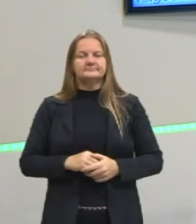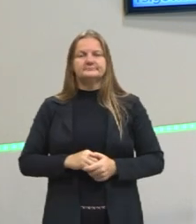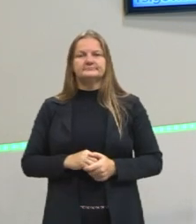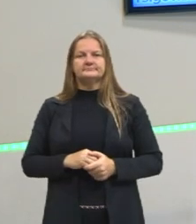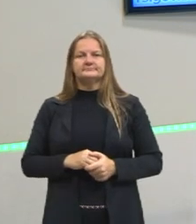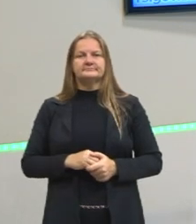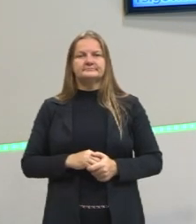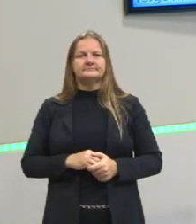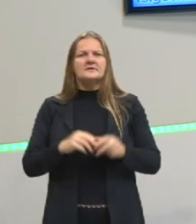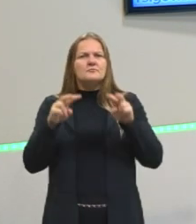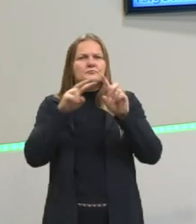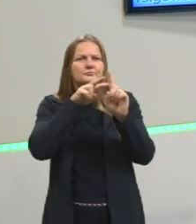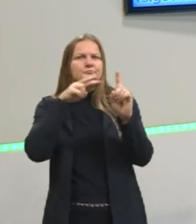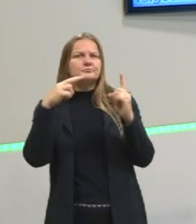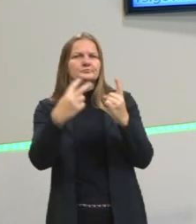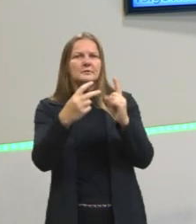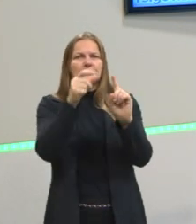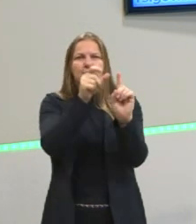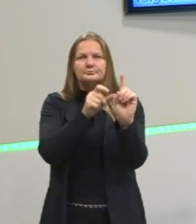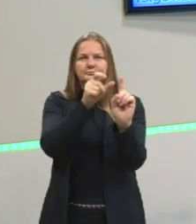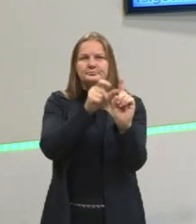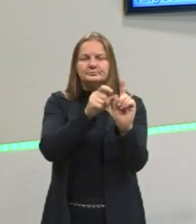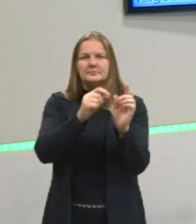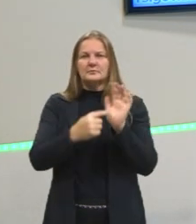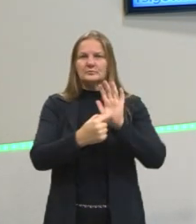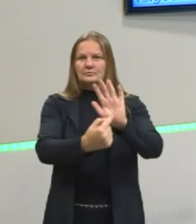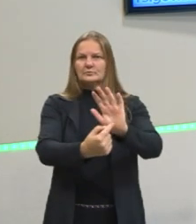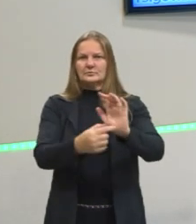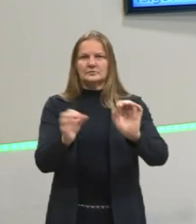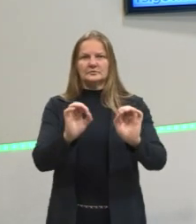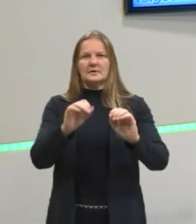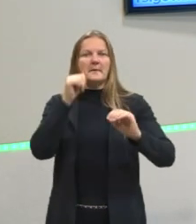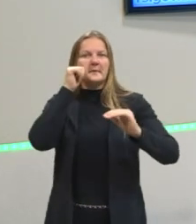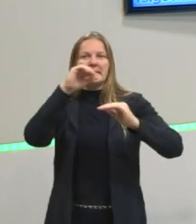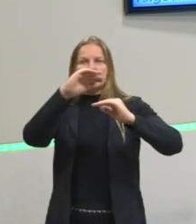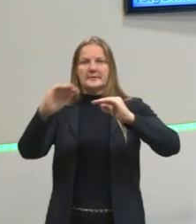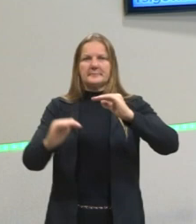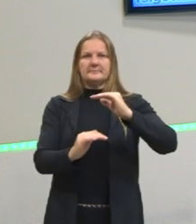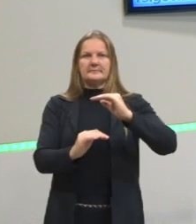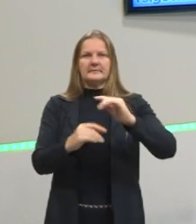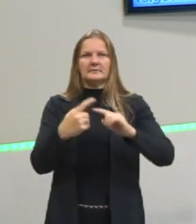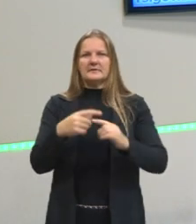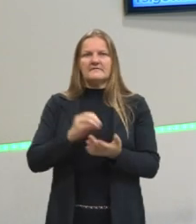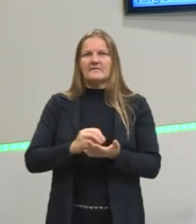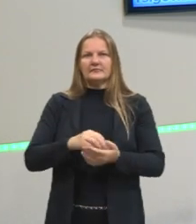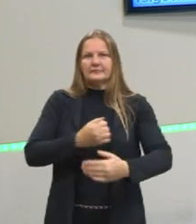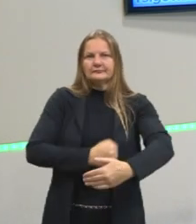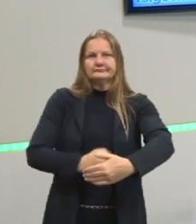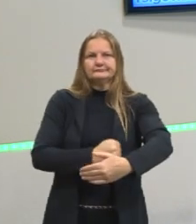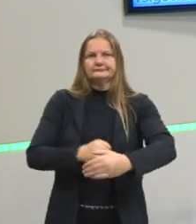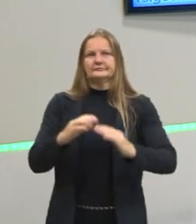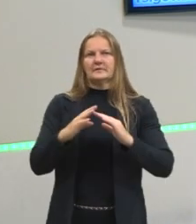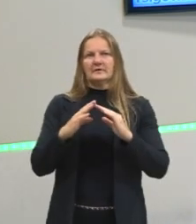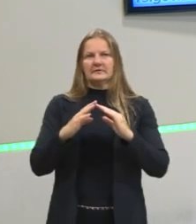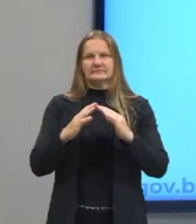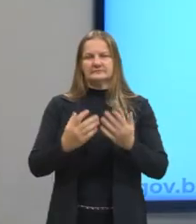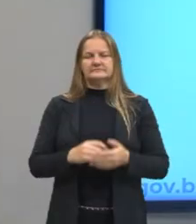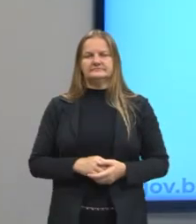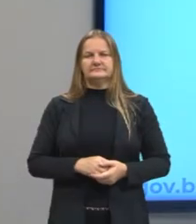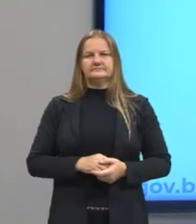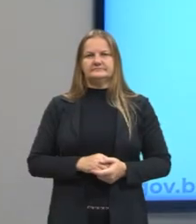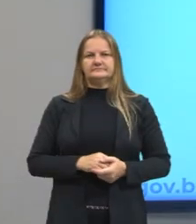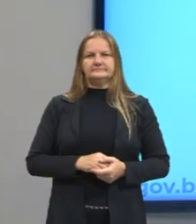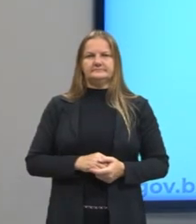né susanita não não mostra ali que a mulher é inferior por praticar as tarefas